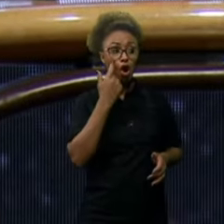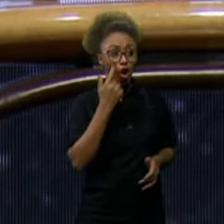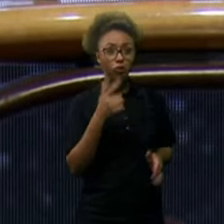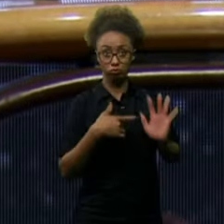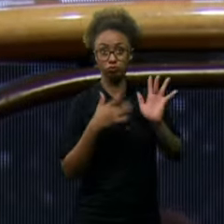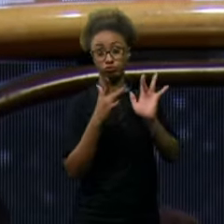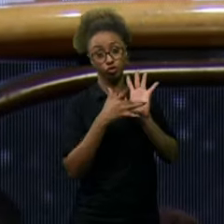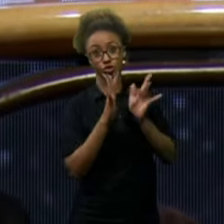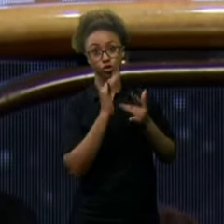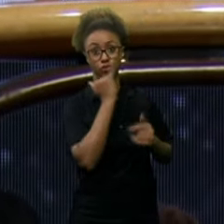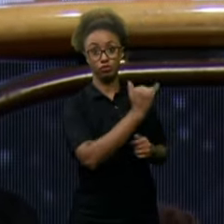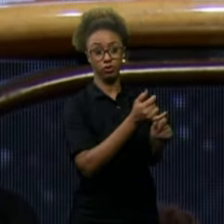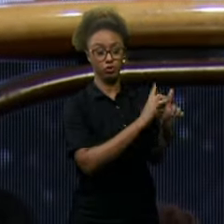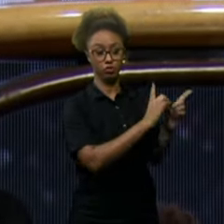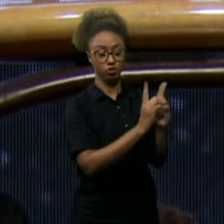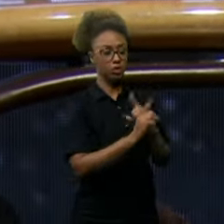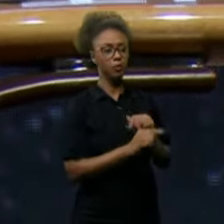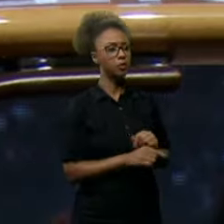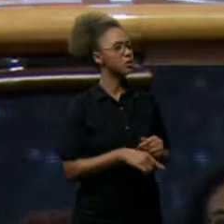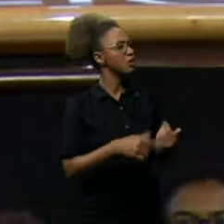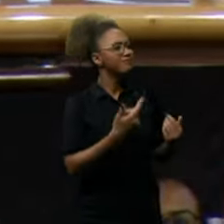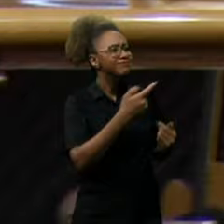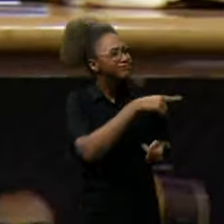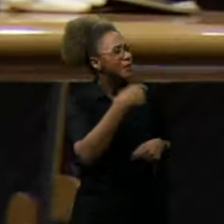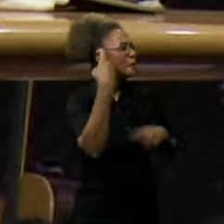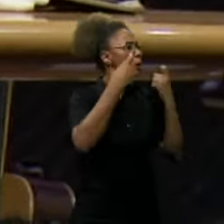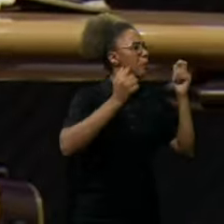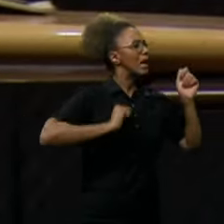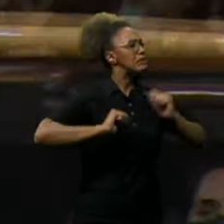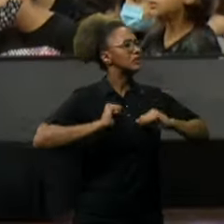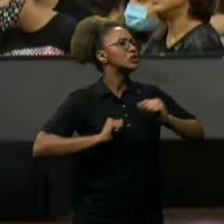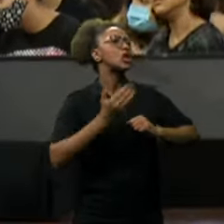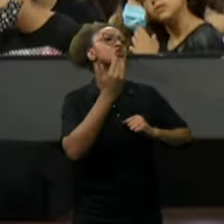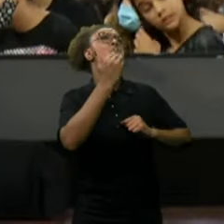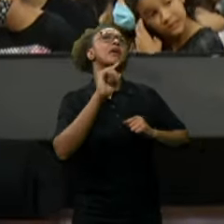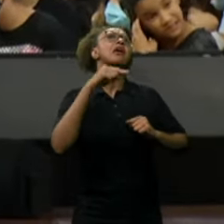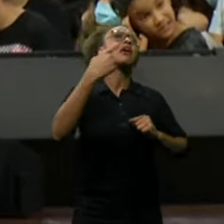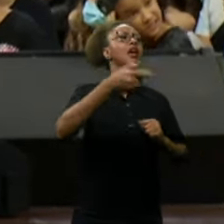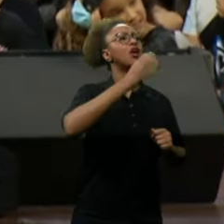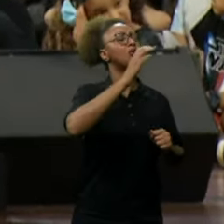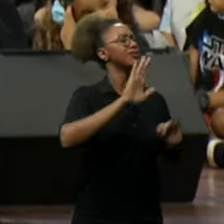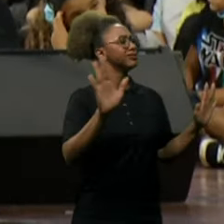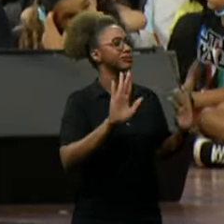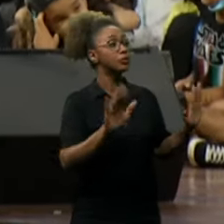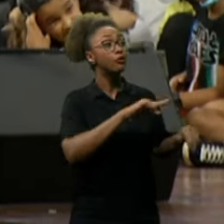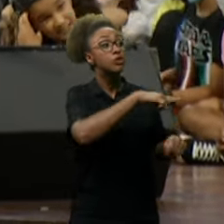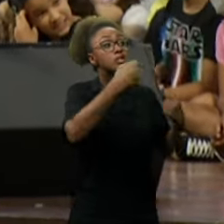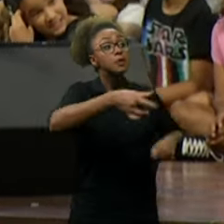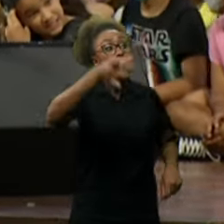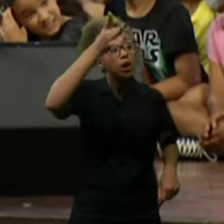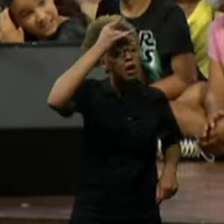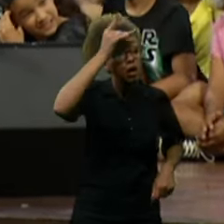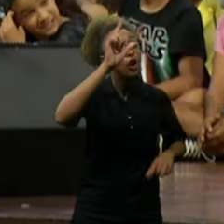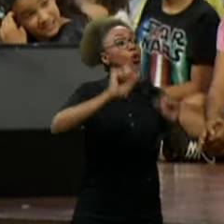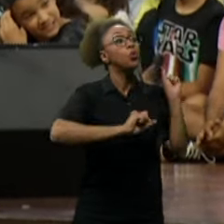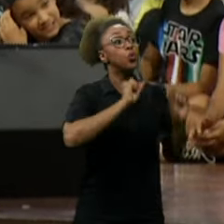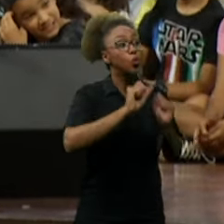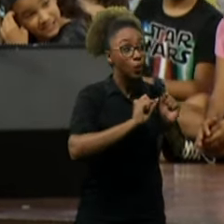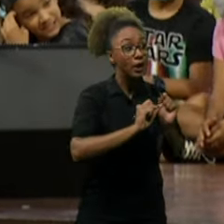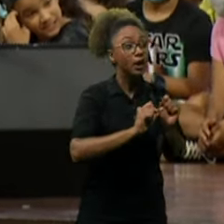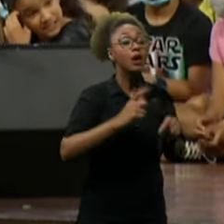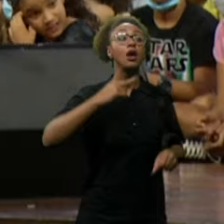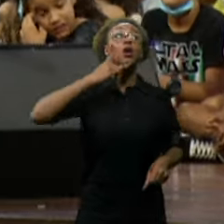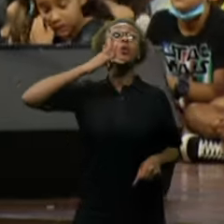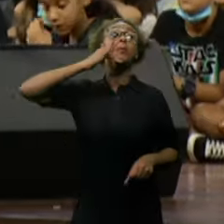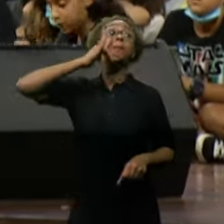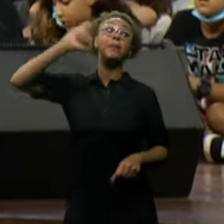ansiosos por coisa alguma nem pelo que comeram nem pelo que beberam saibam tem um em mente em consciência que o vosso